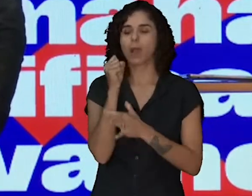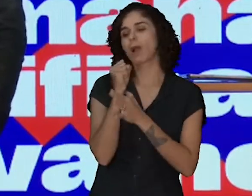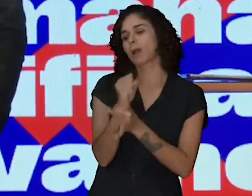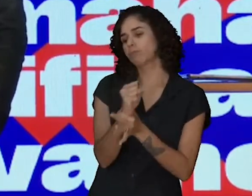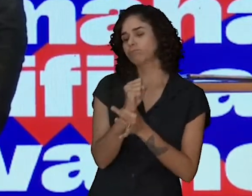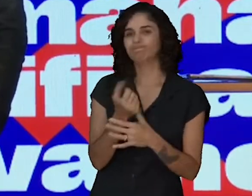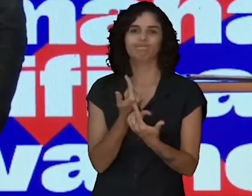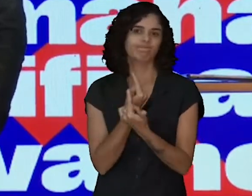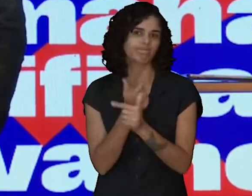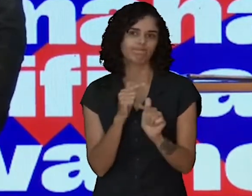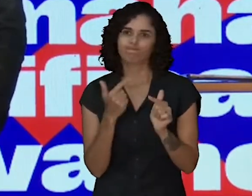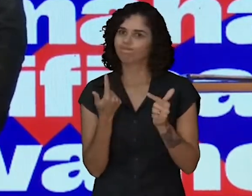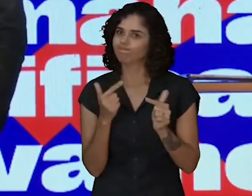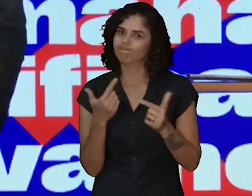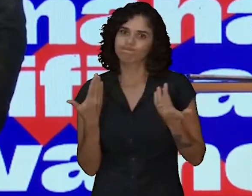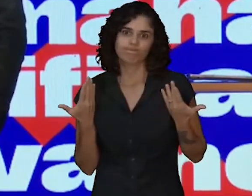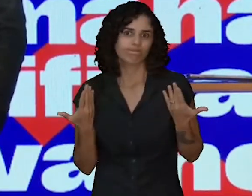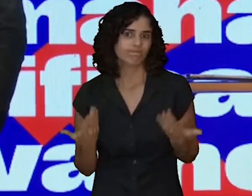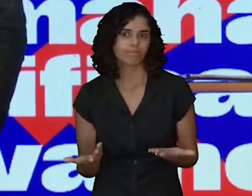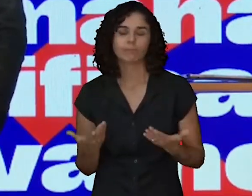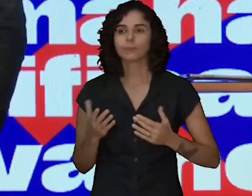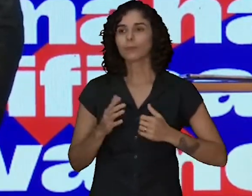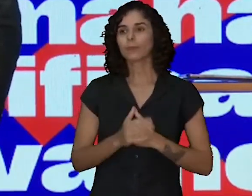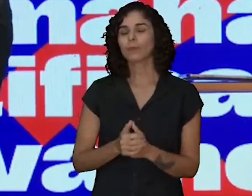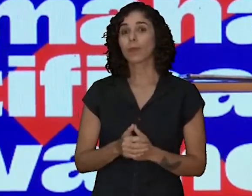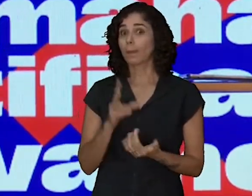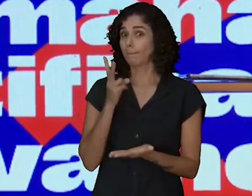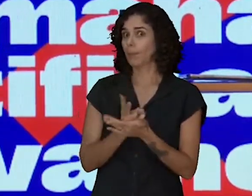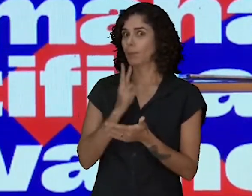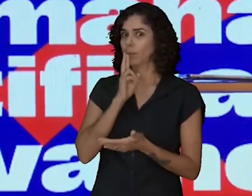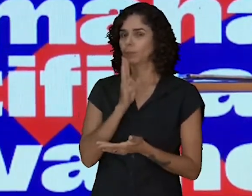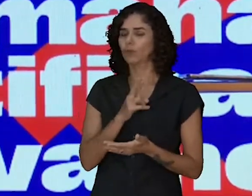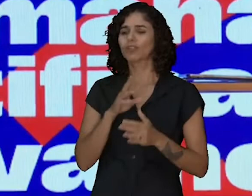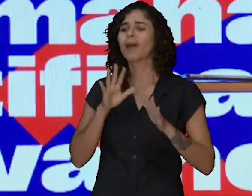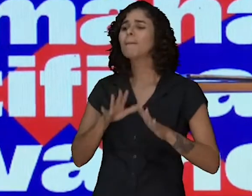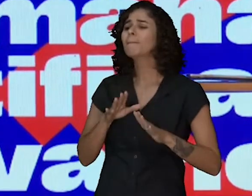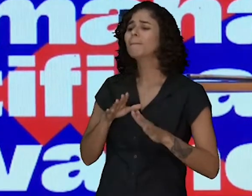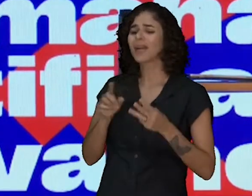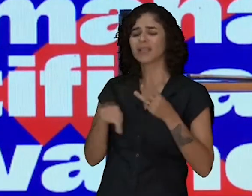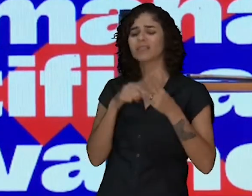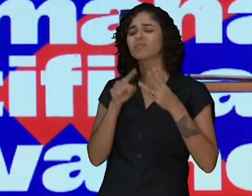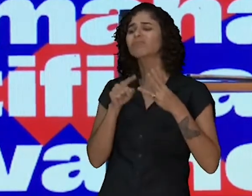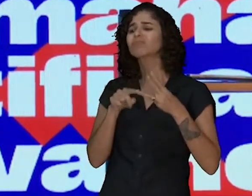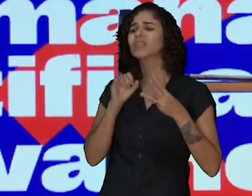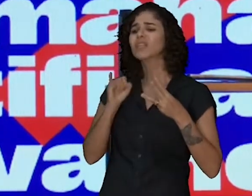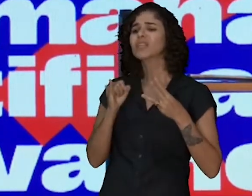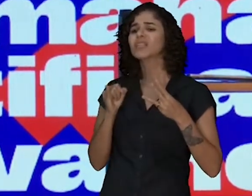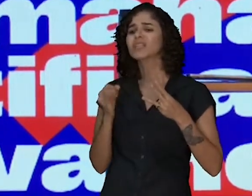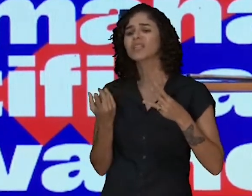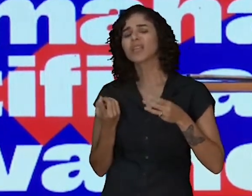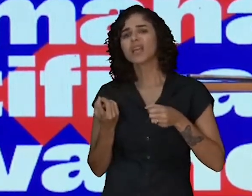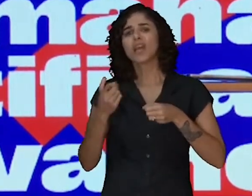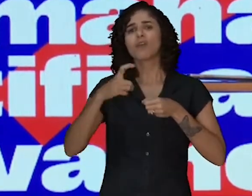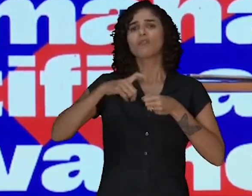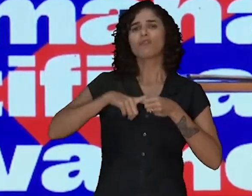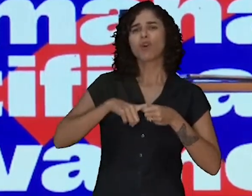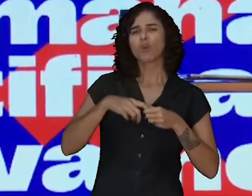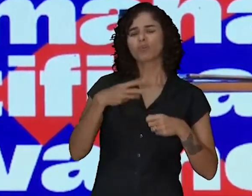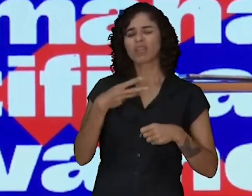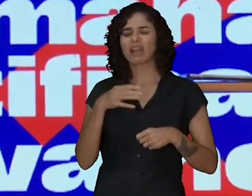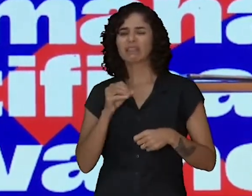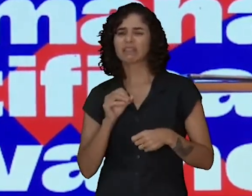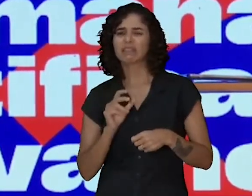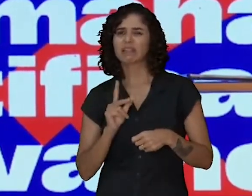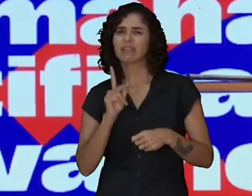garantir a segurança de vocês. E se a gente voltar esse trajeto aqui de 30,